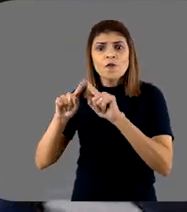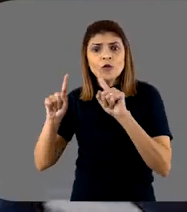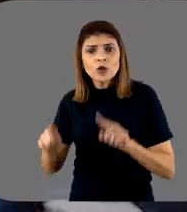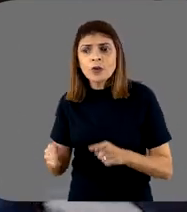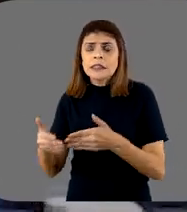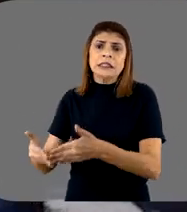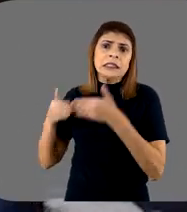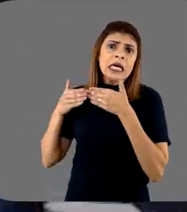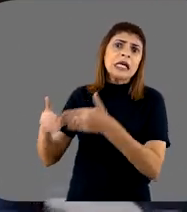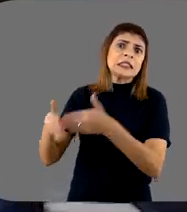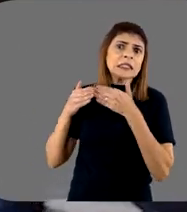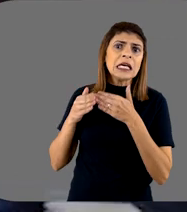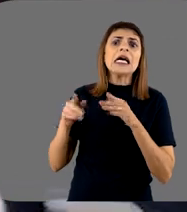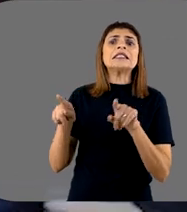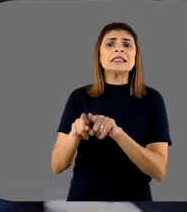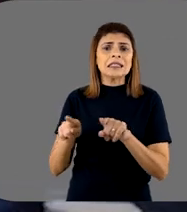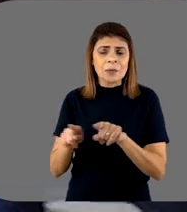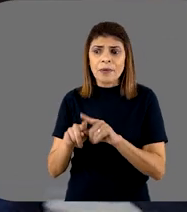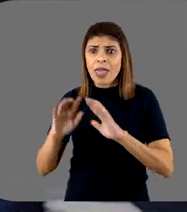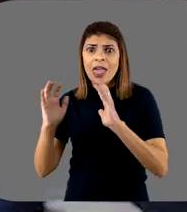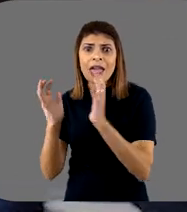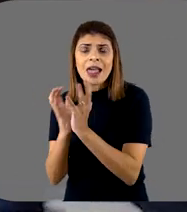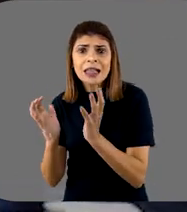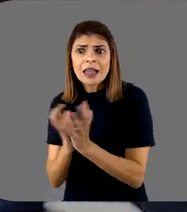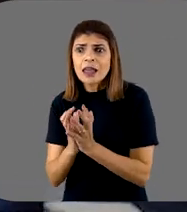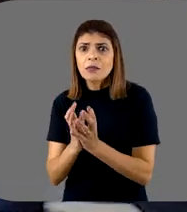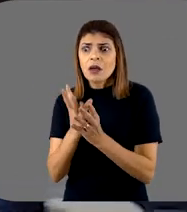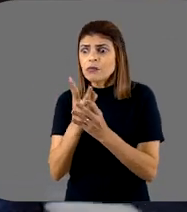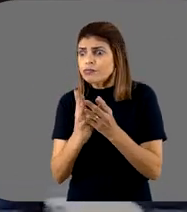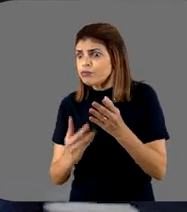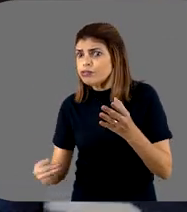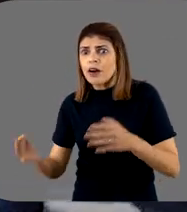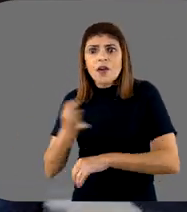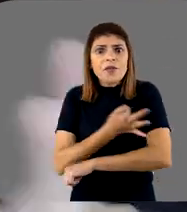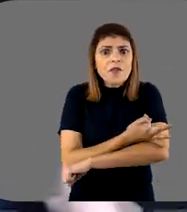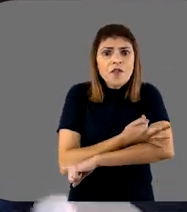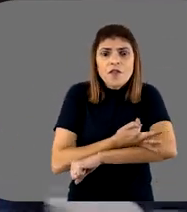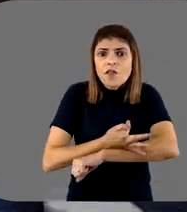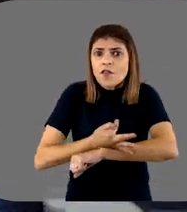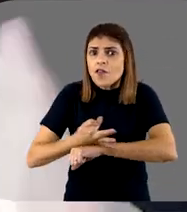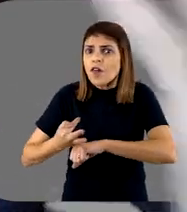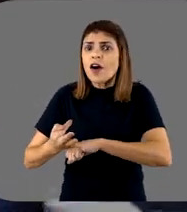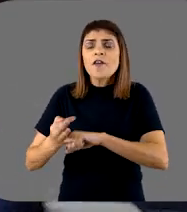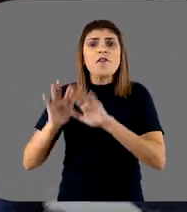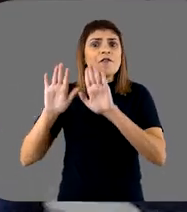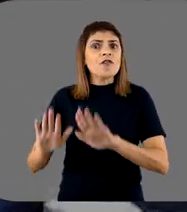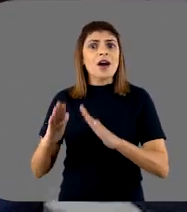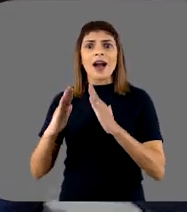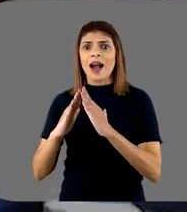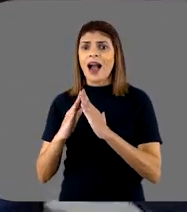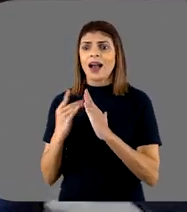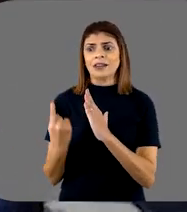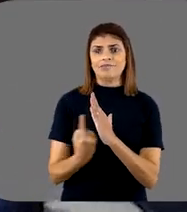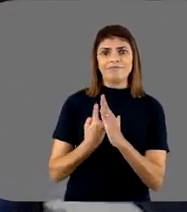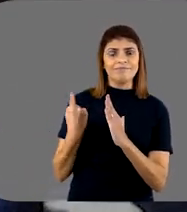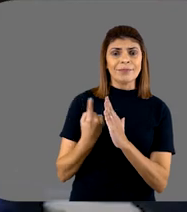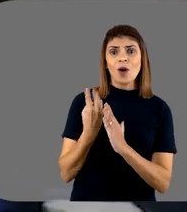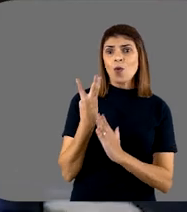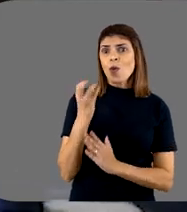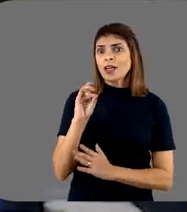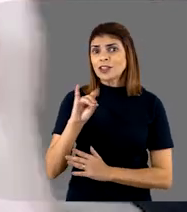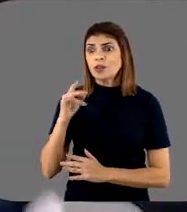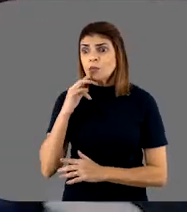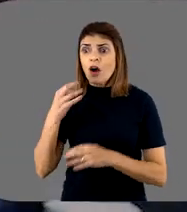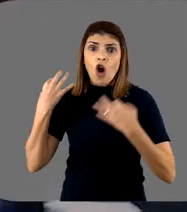e e e parte de partes grandes de equipes eh faltando tendo que entrar em quarentena por conta de